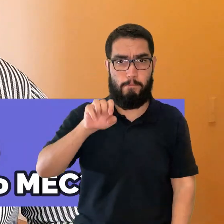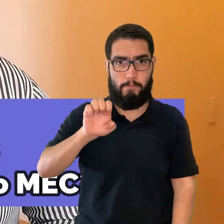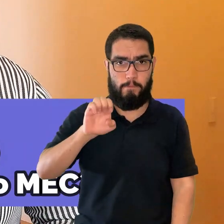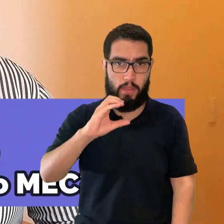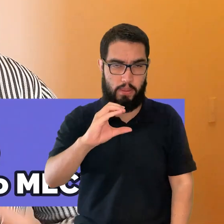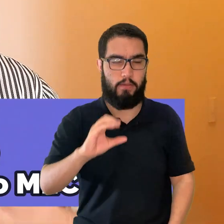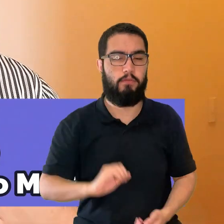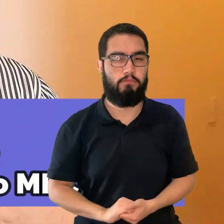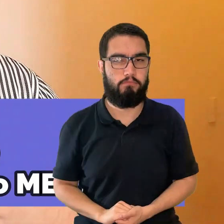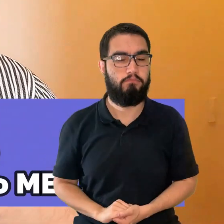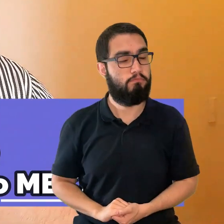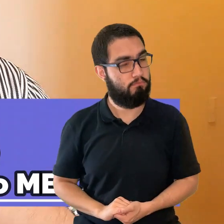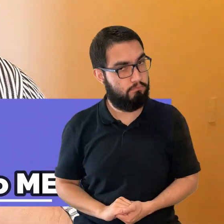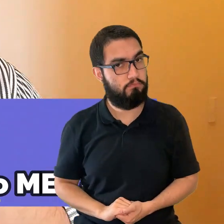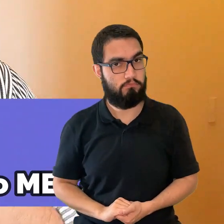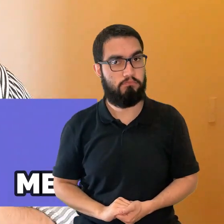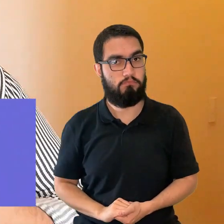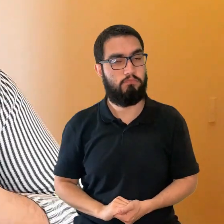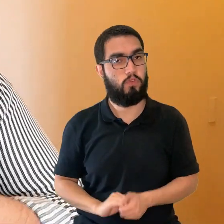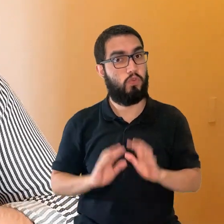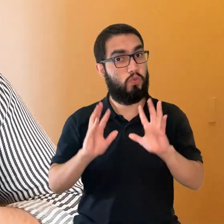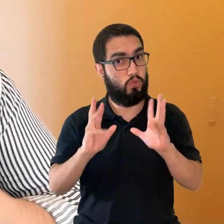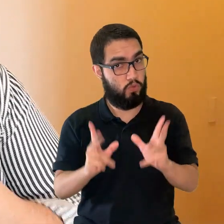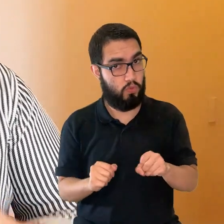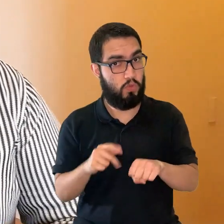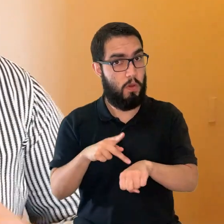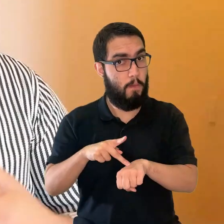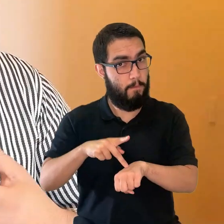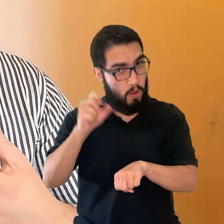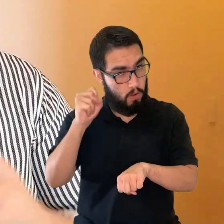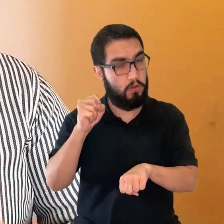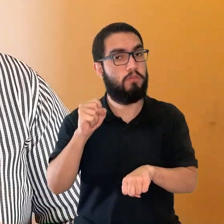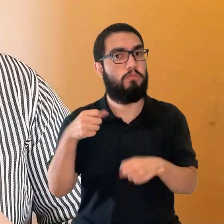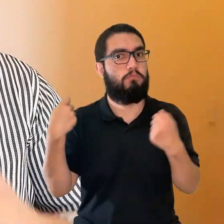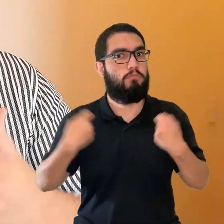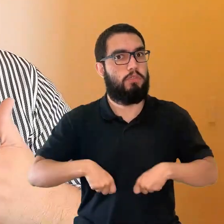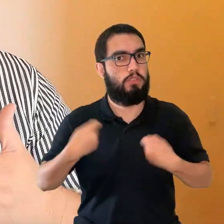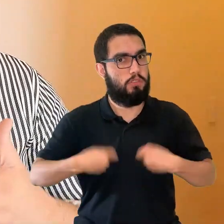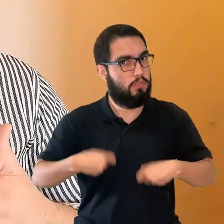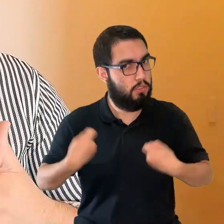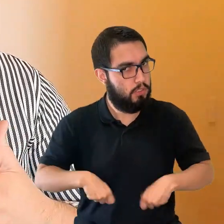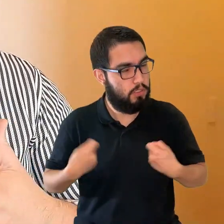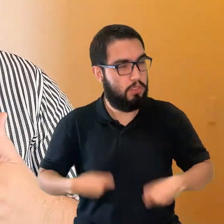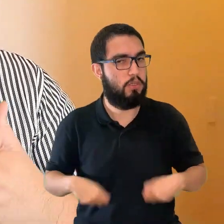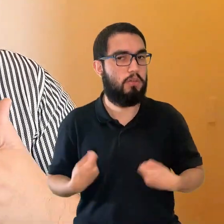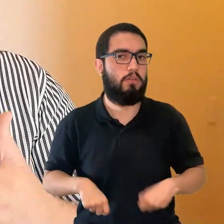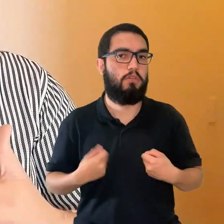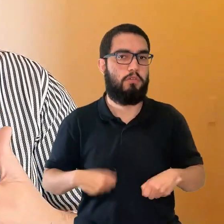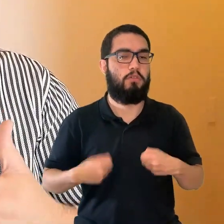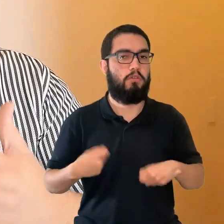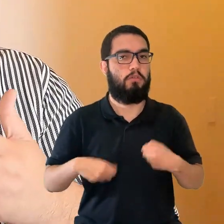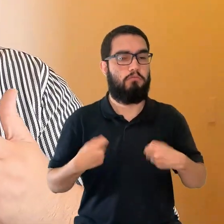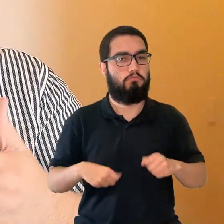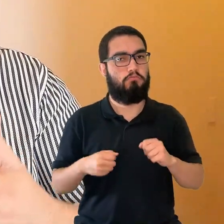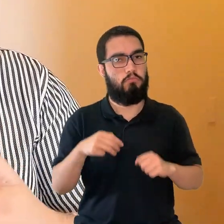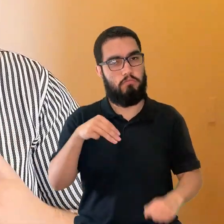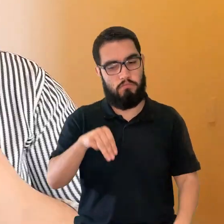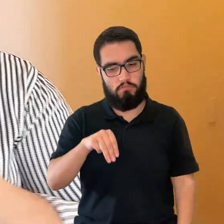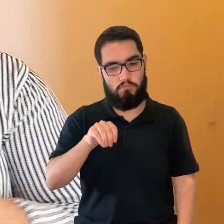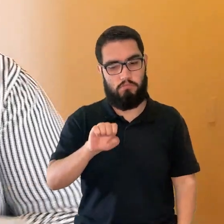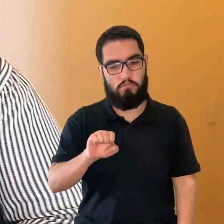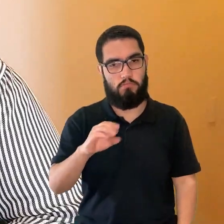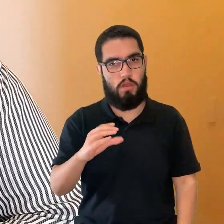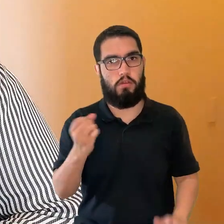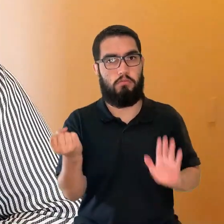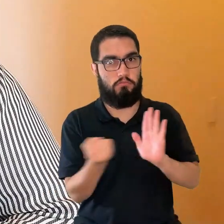MEC. Bom, eu queria dizer aqui que todos os cursos de pós-graduação, eles devem ser